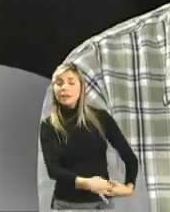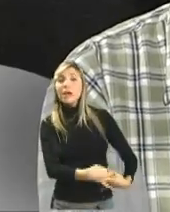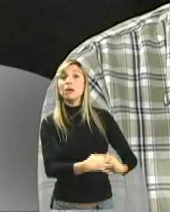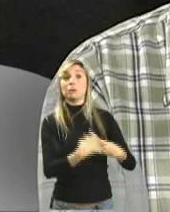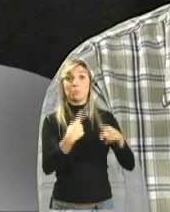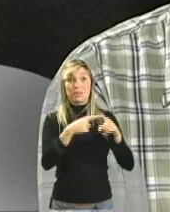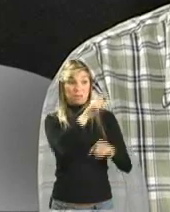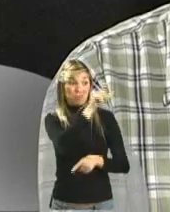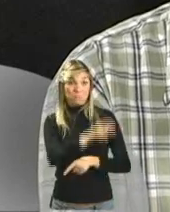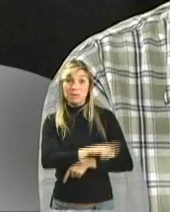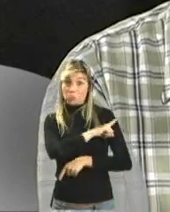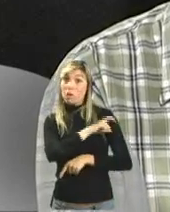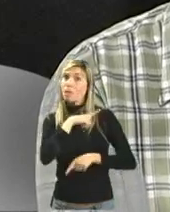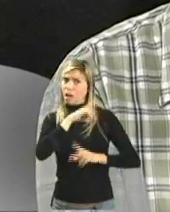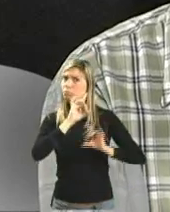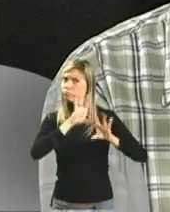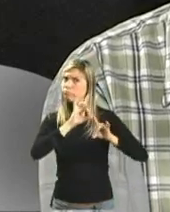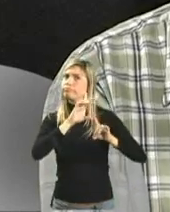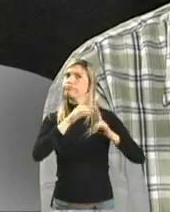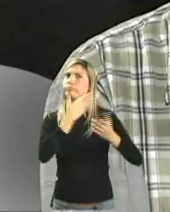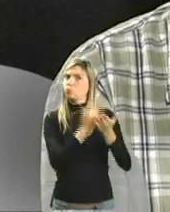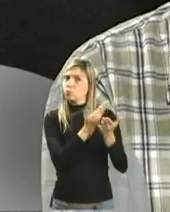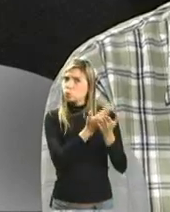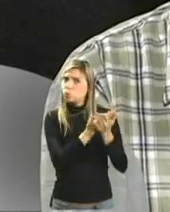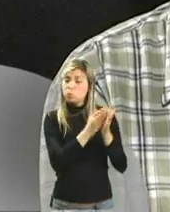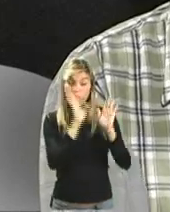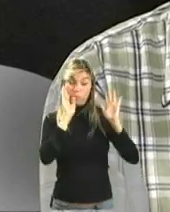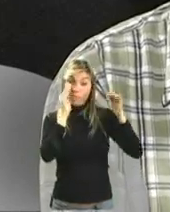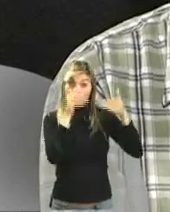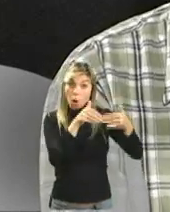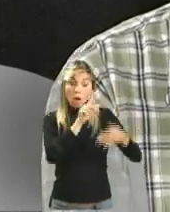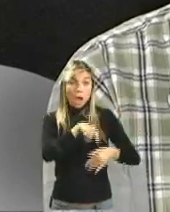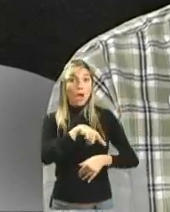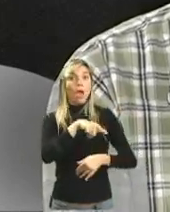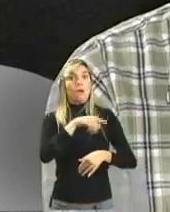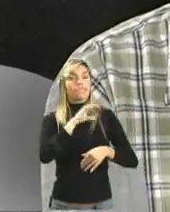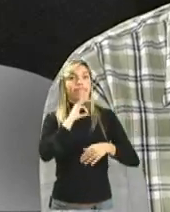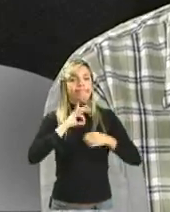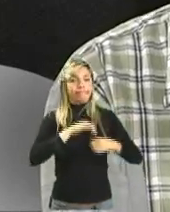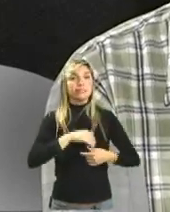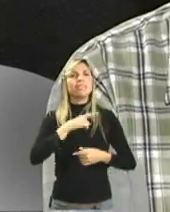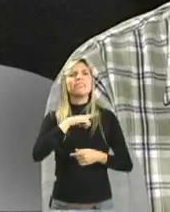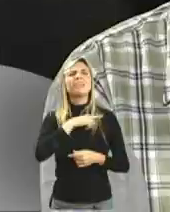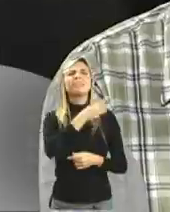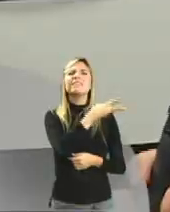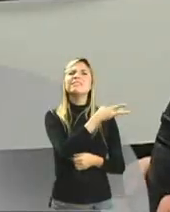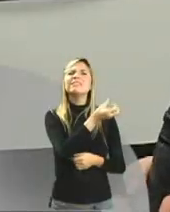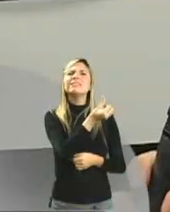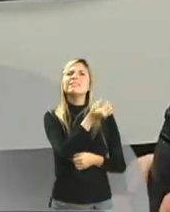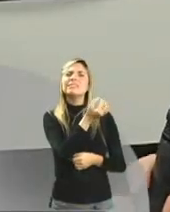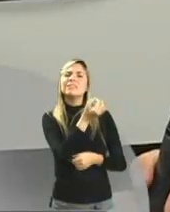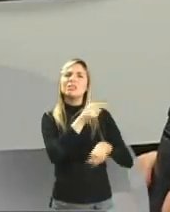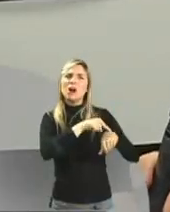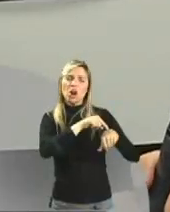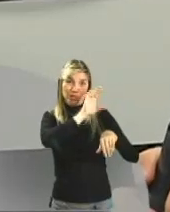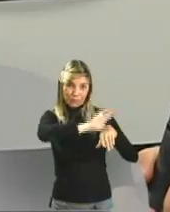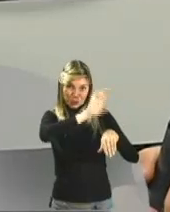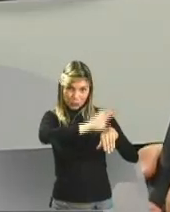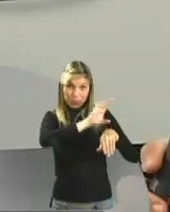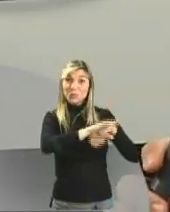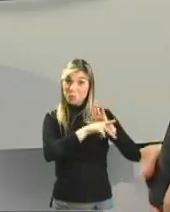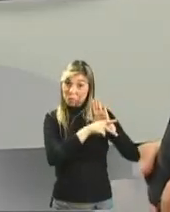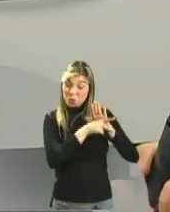após especializado em estomaterapia, que é uma especialidade de 360 horas, que confere o título de